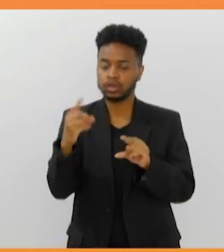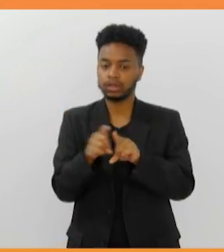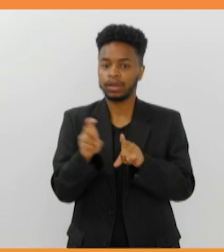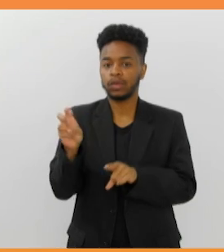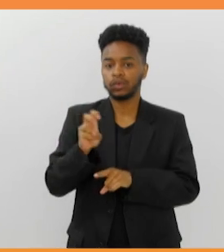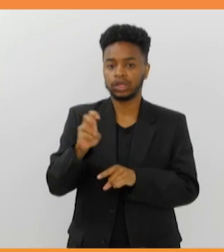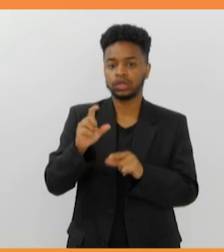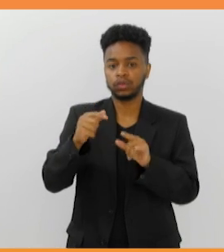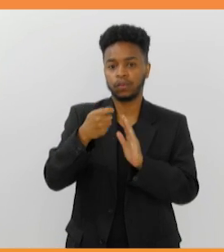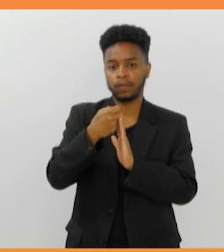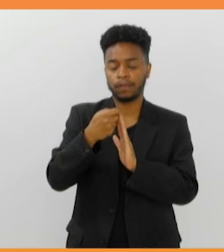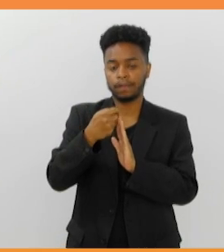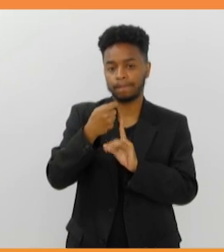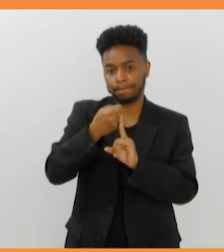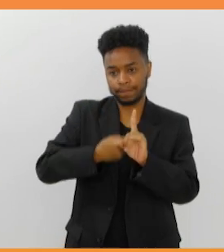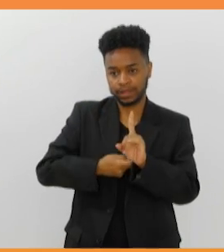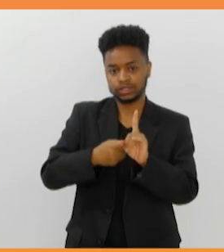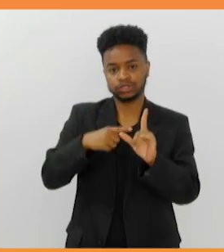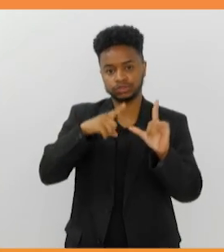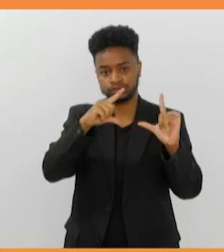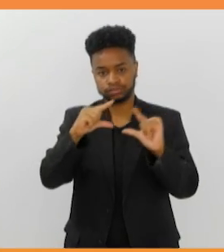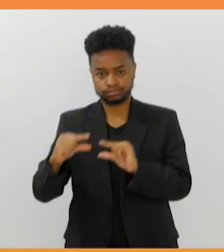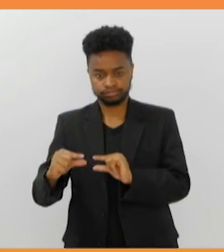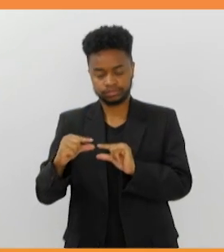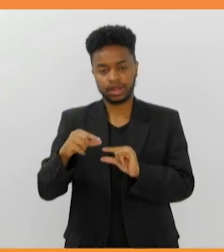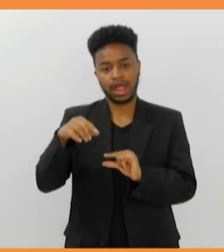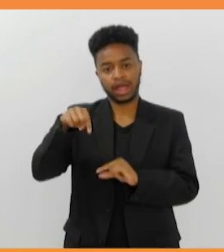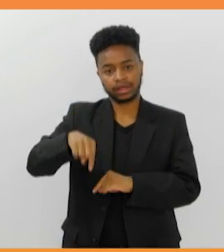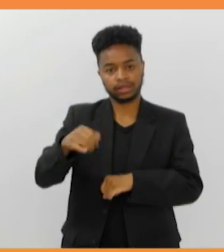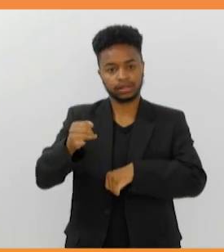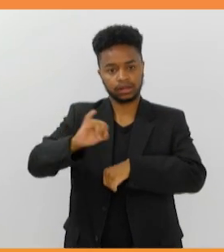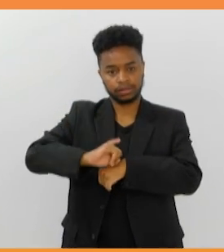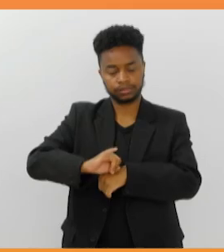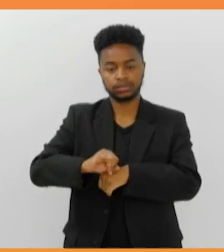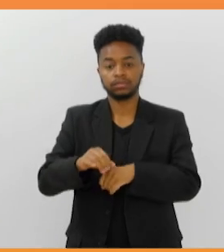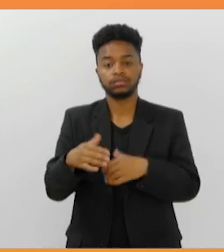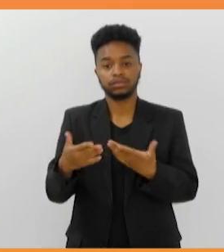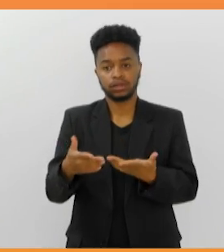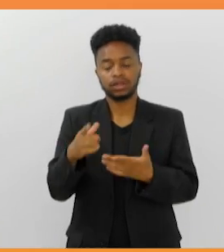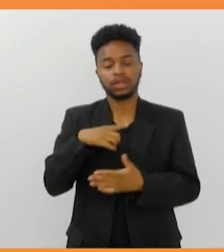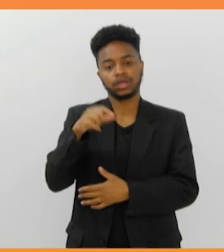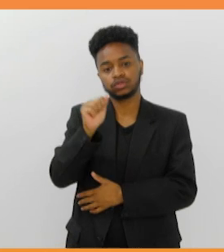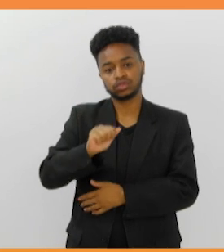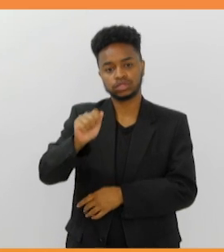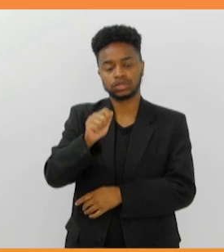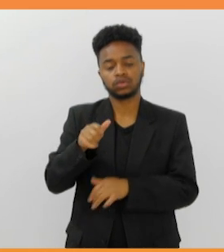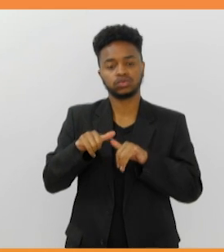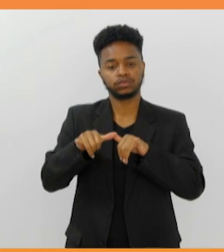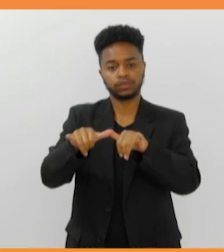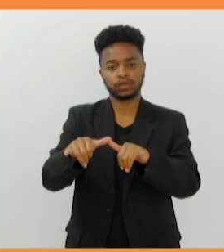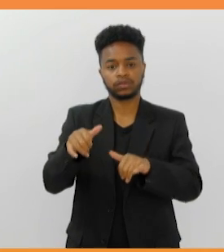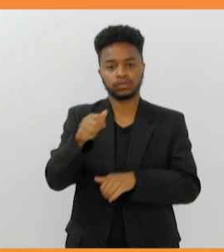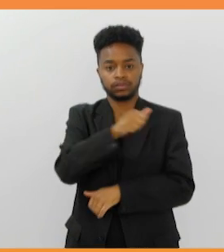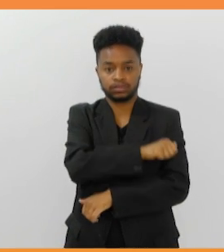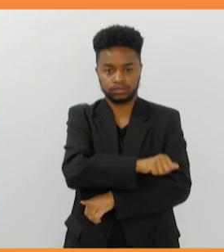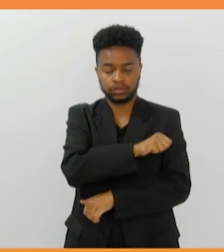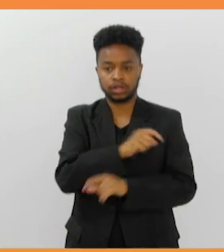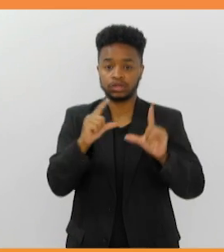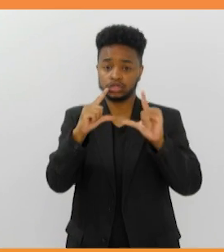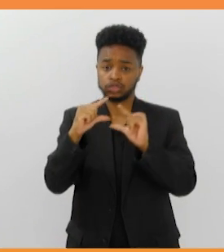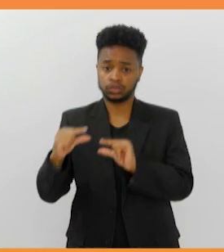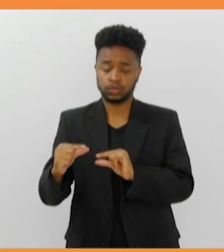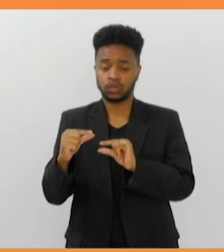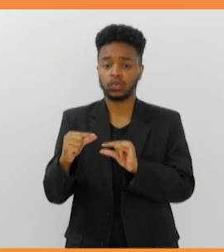com deflação na capital fluminense. Segundo a consultoria econômica da Associação de Supermercados do Rio de Janeiro, esse alívio no bolso das